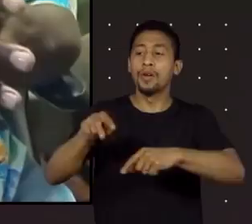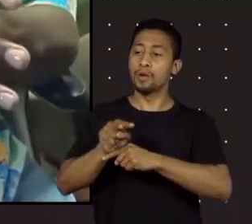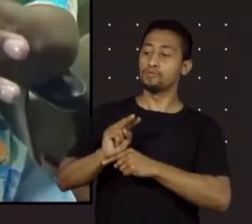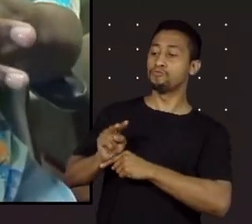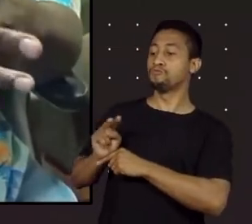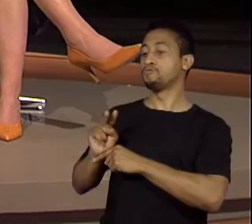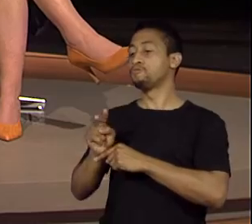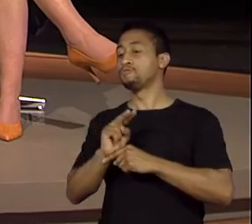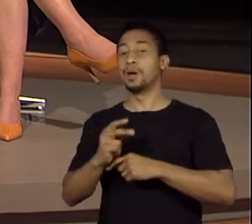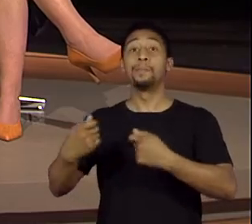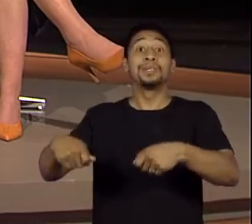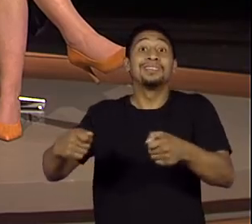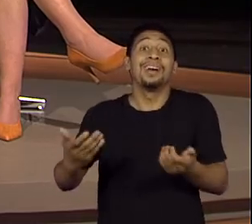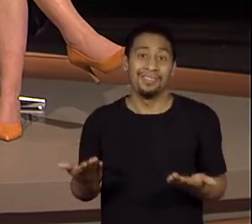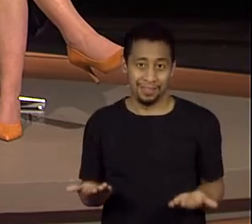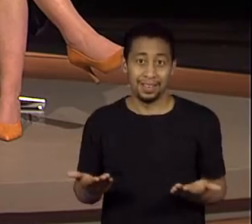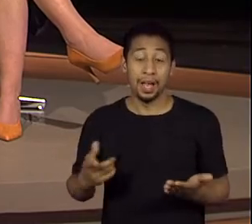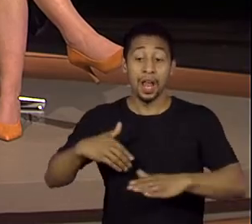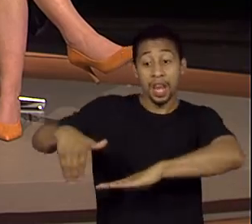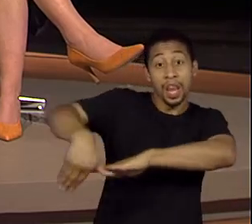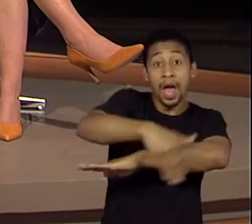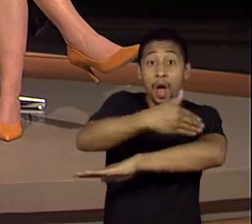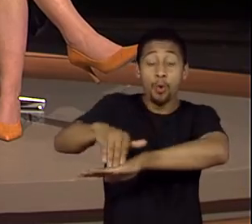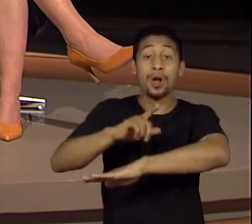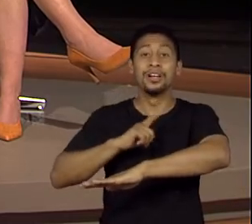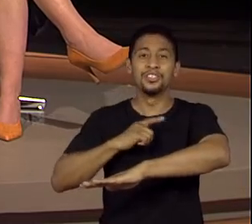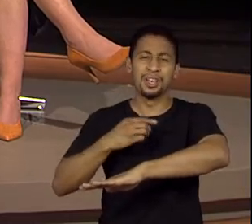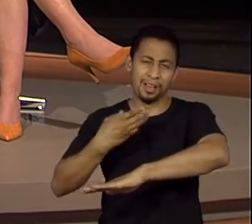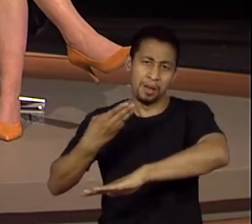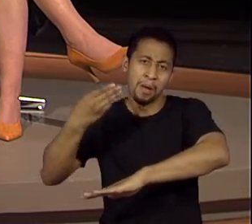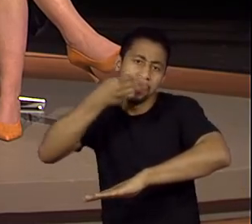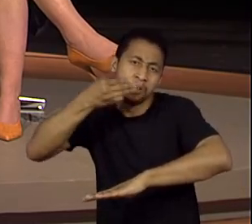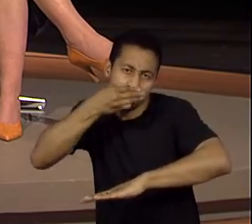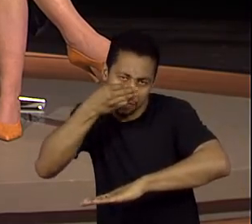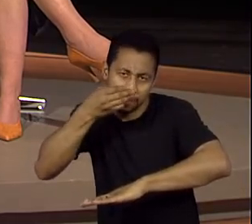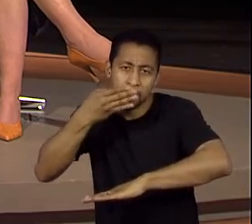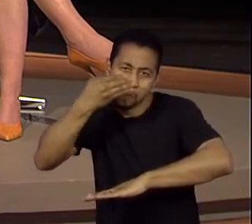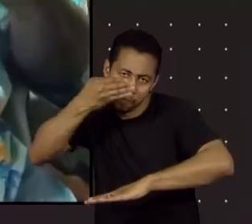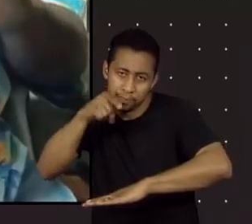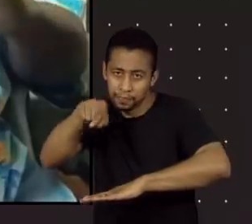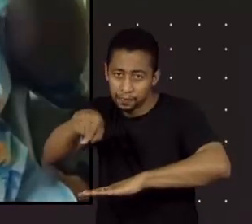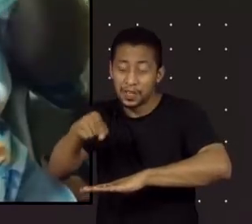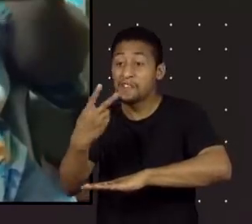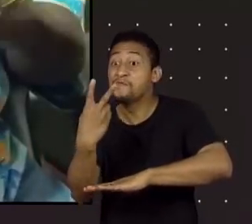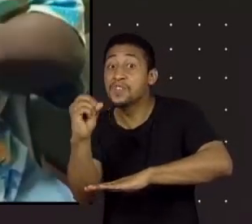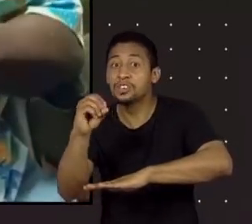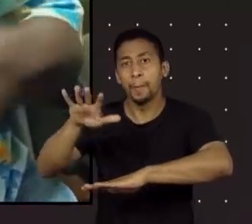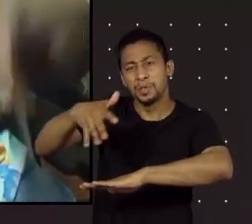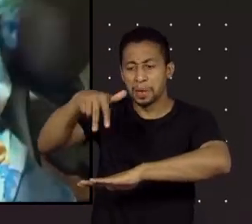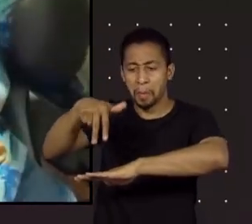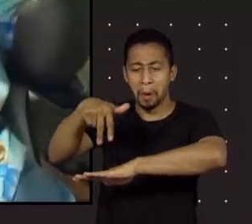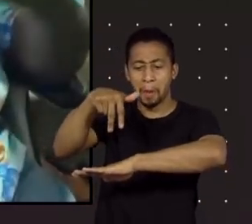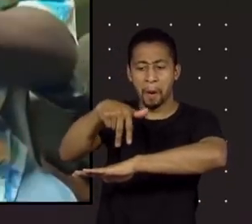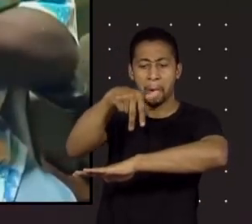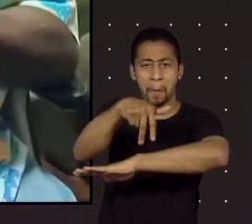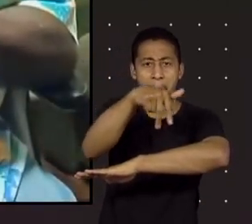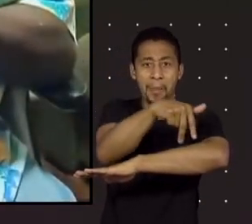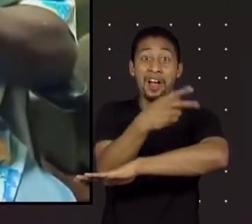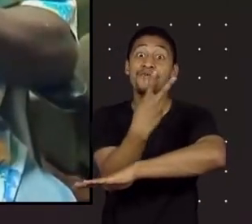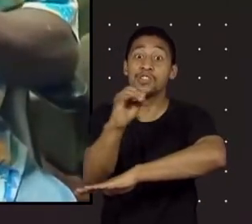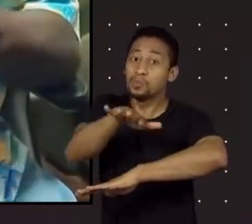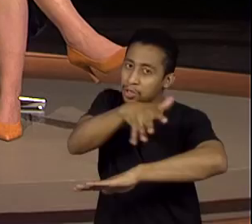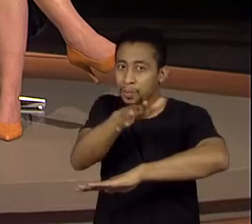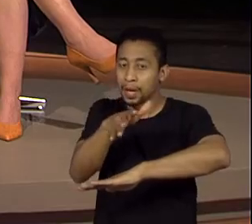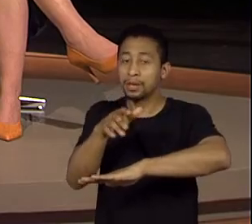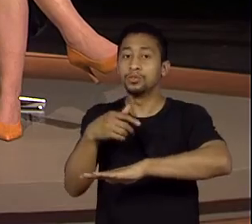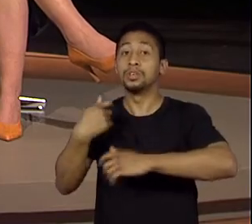rua, porque elas querem a proteção. Porque na hora que o cliente não pagar, você tem que ir lá dar uma dura no cliente, tá?